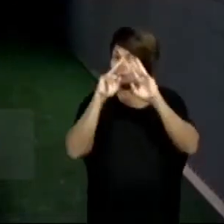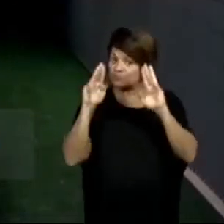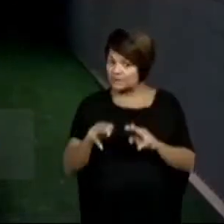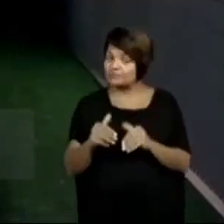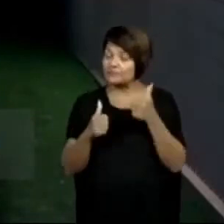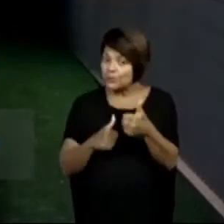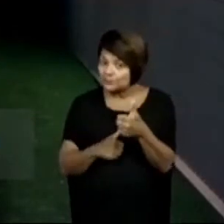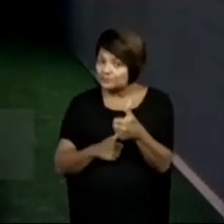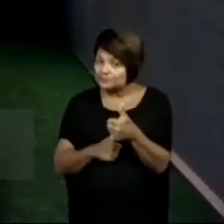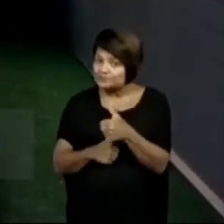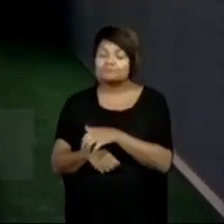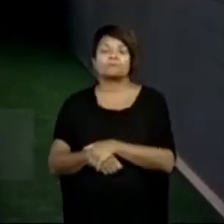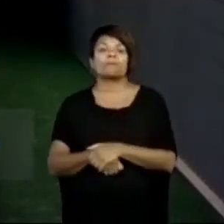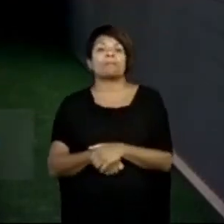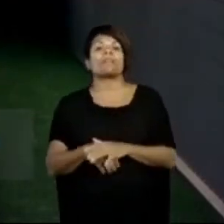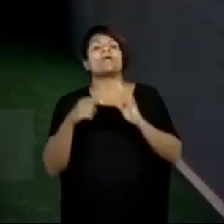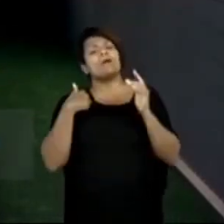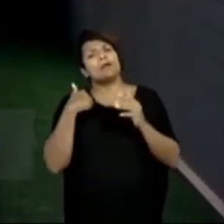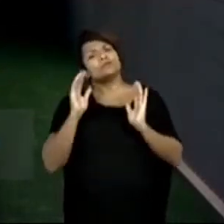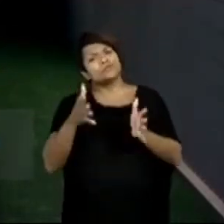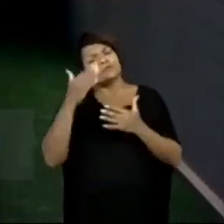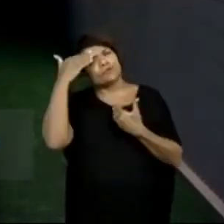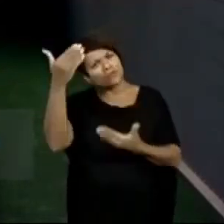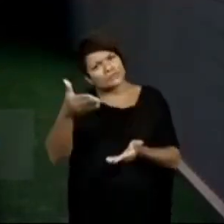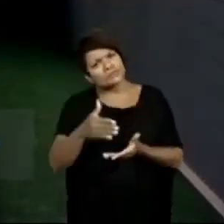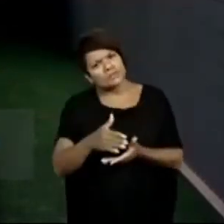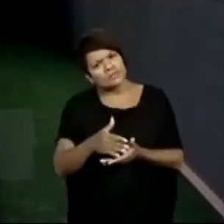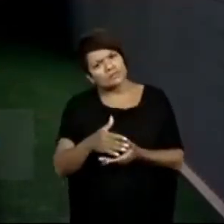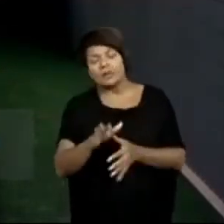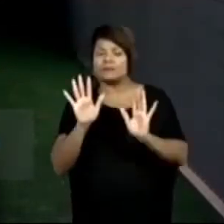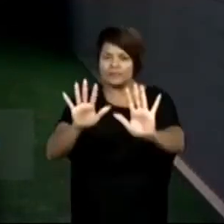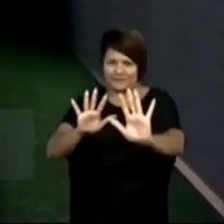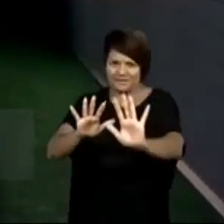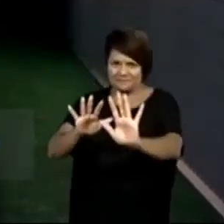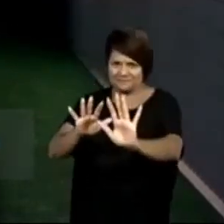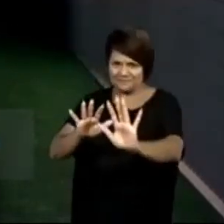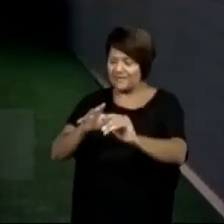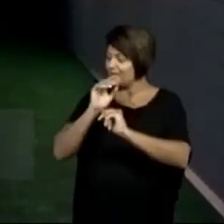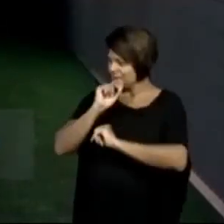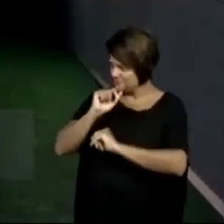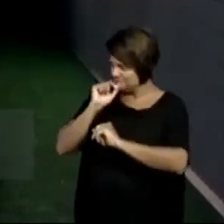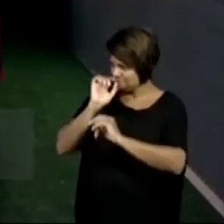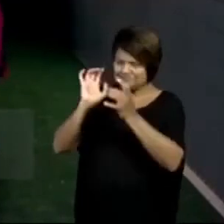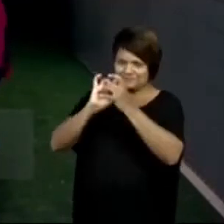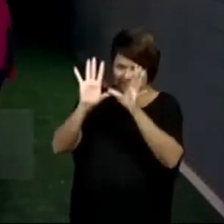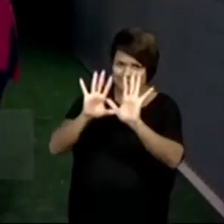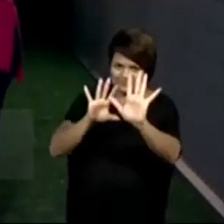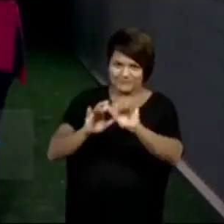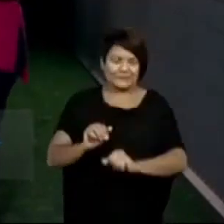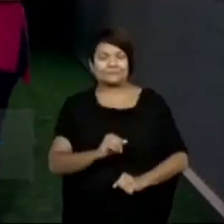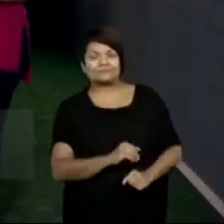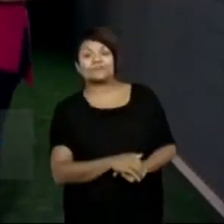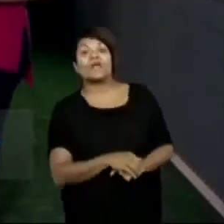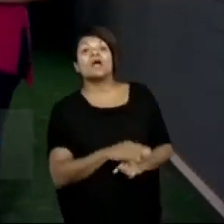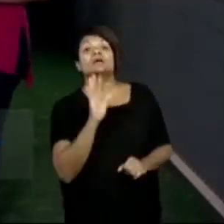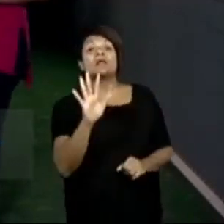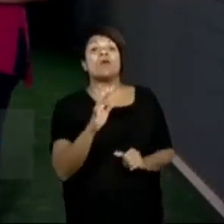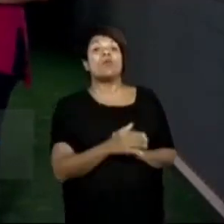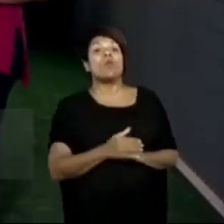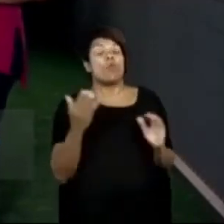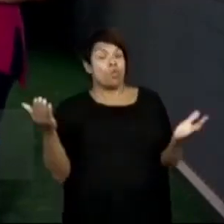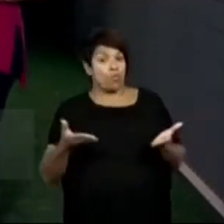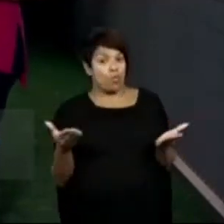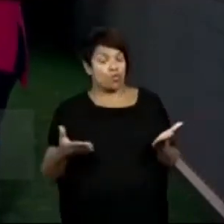bom? Eu já vou agradecer, Fran. Deixa eu fazer uma retomadinha aí primeiro, então. Faz uma retomada. Então, hoje falamos sobre esportes